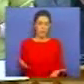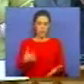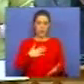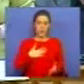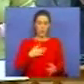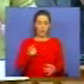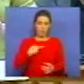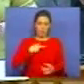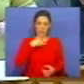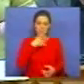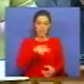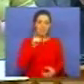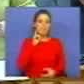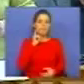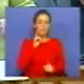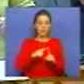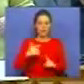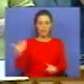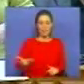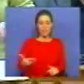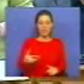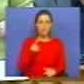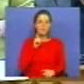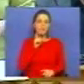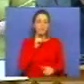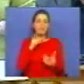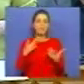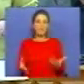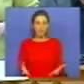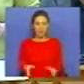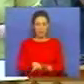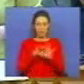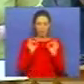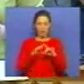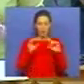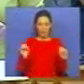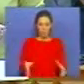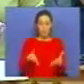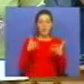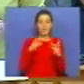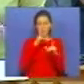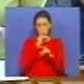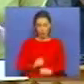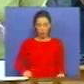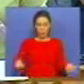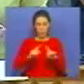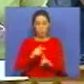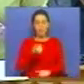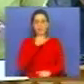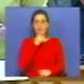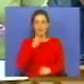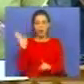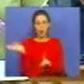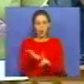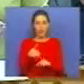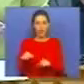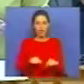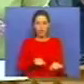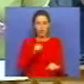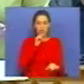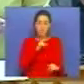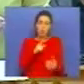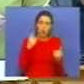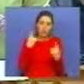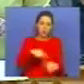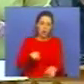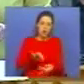de o referir, garantidos os direitos de defesa, assim como o princípio de que nenhuma decisão condenatória poderá